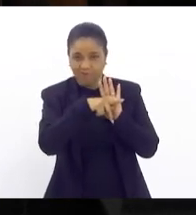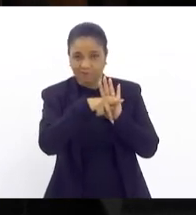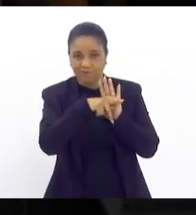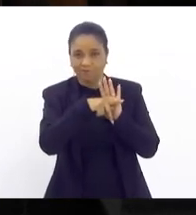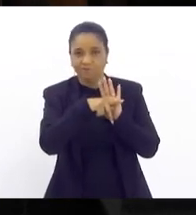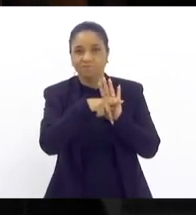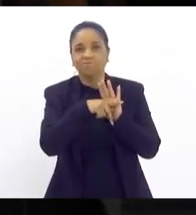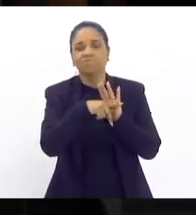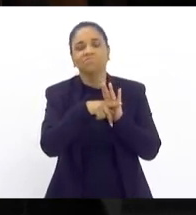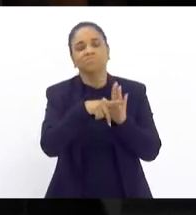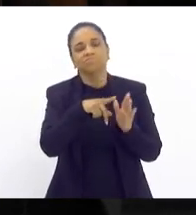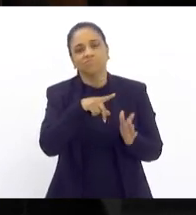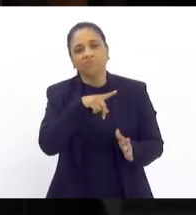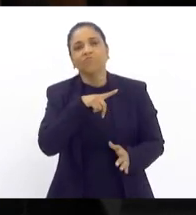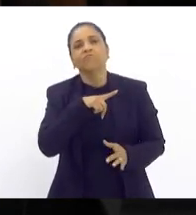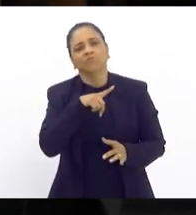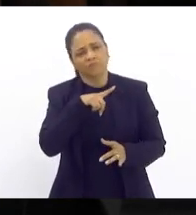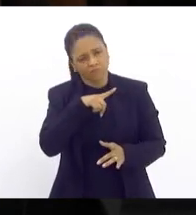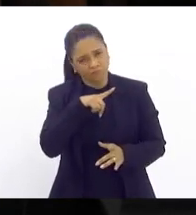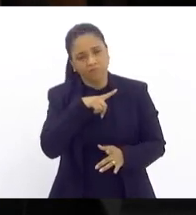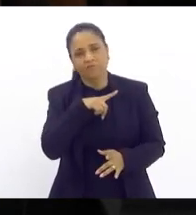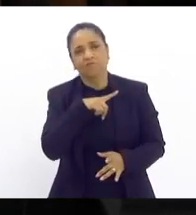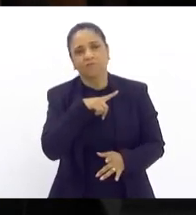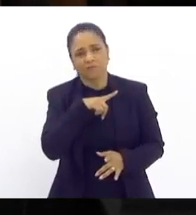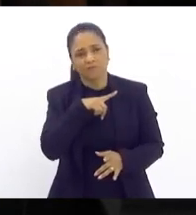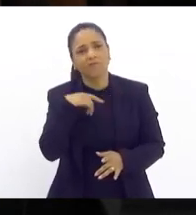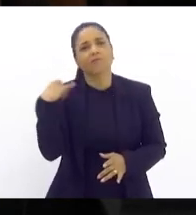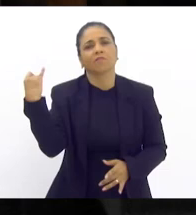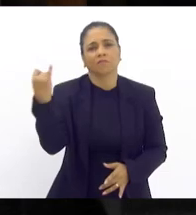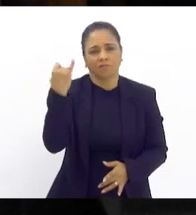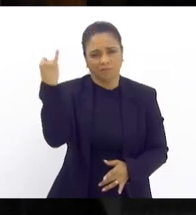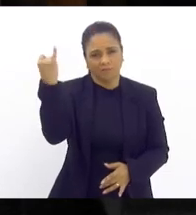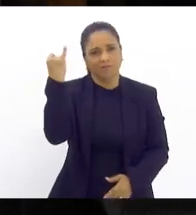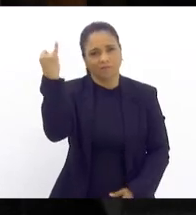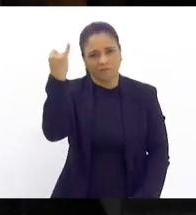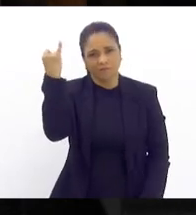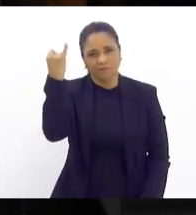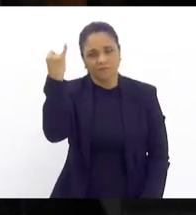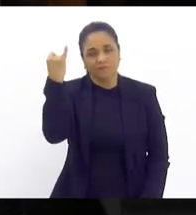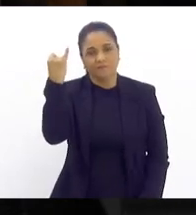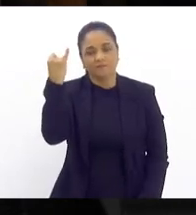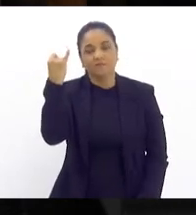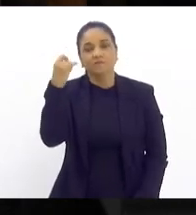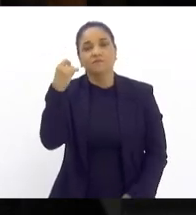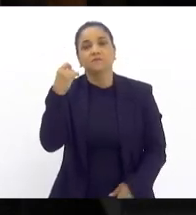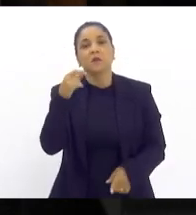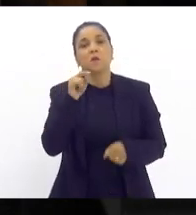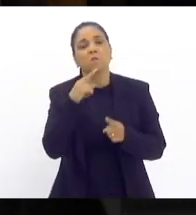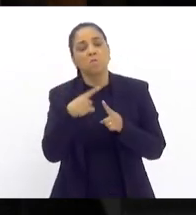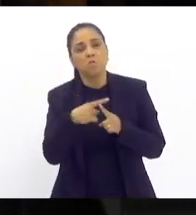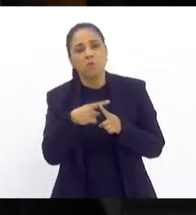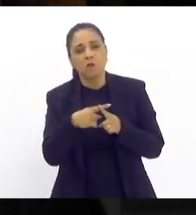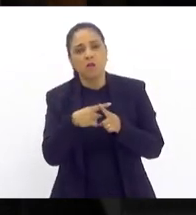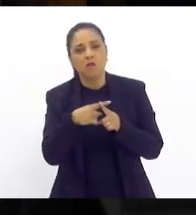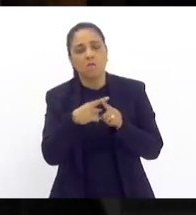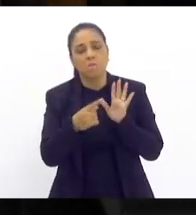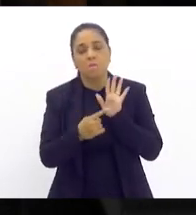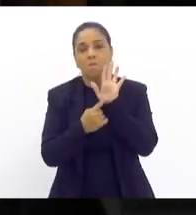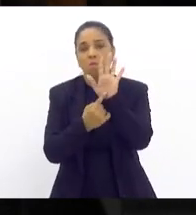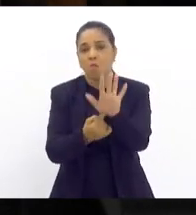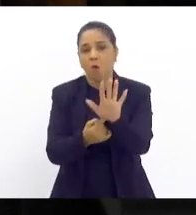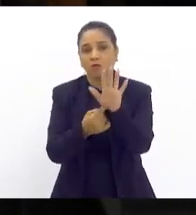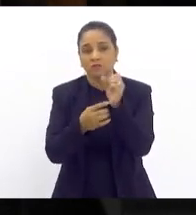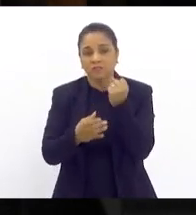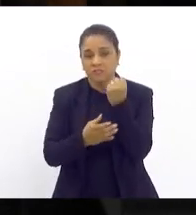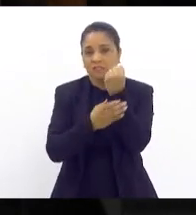factível e importante porque ele cria o índice de segurança nas